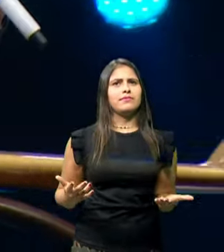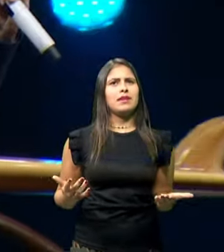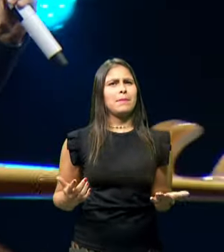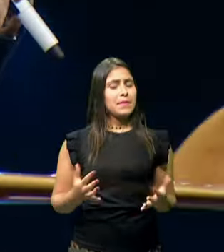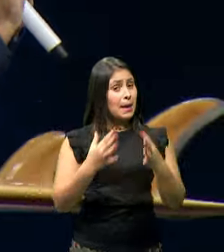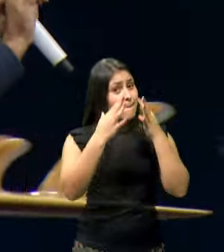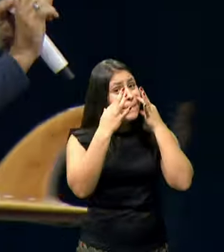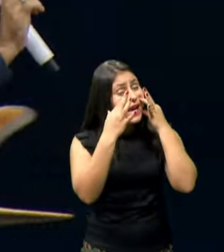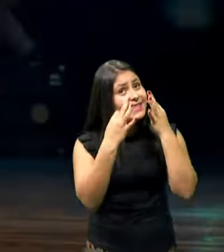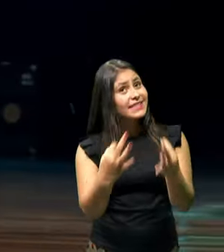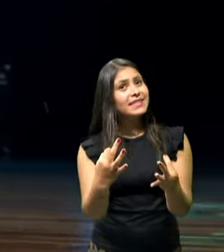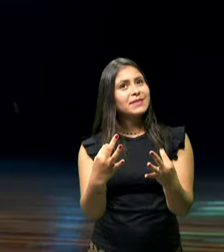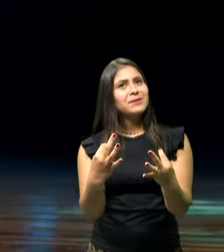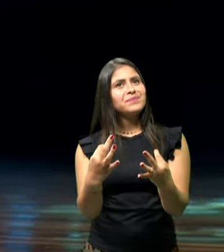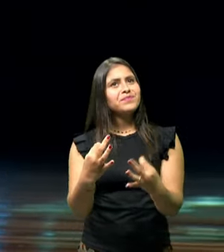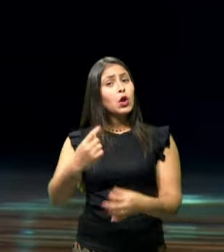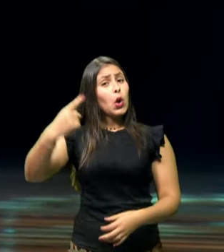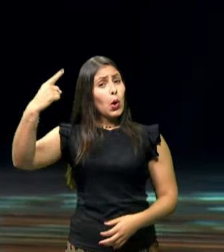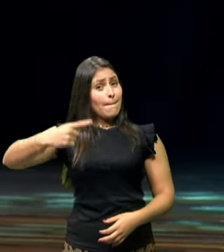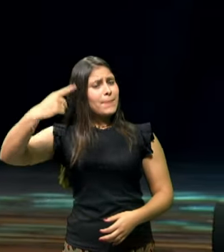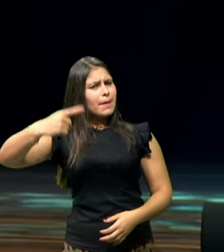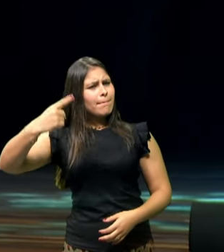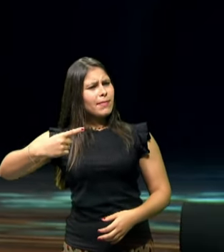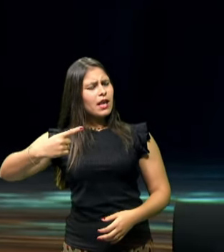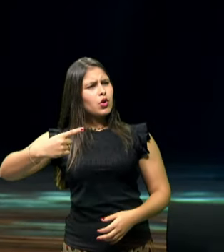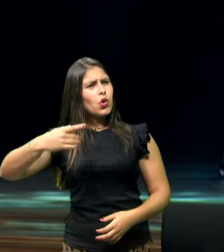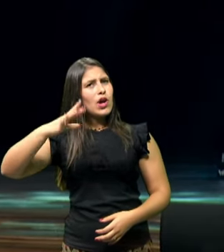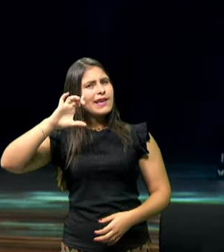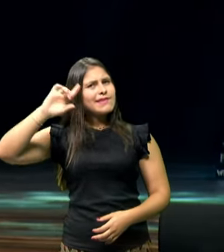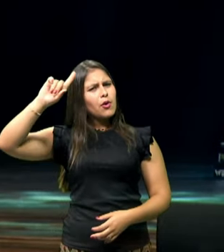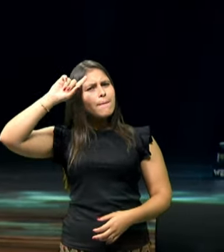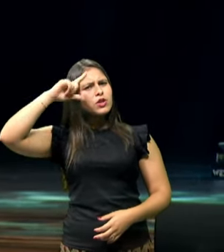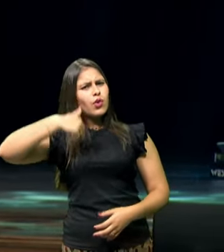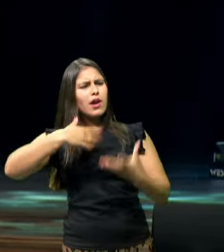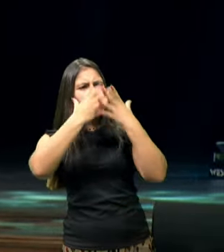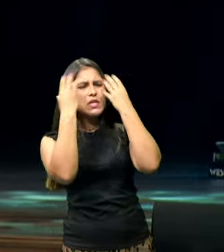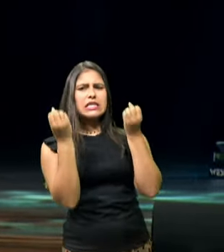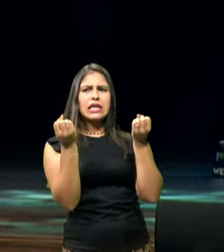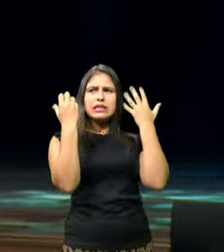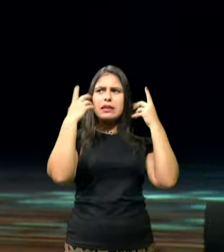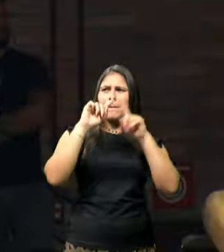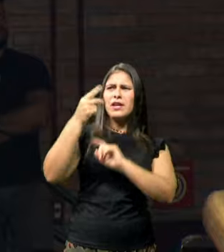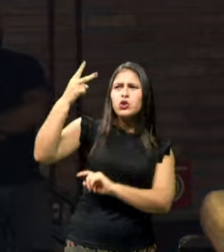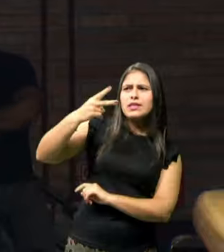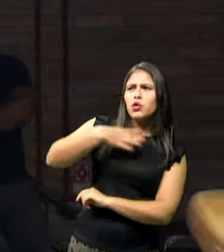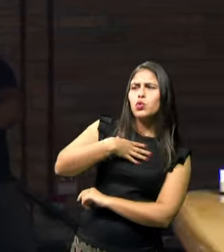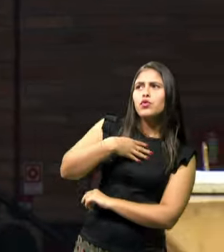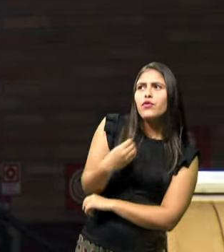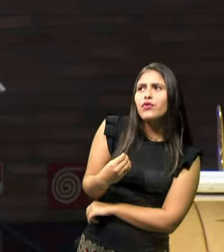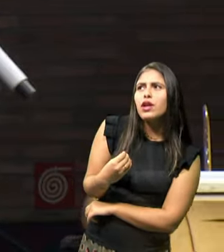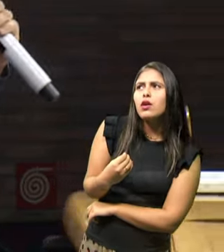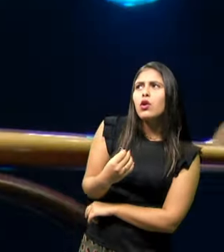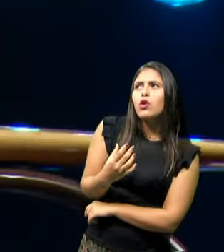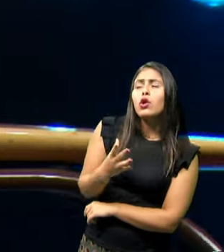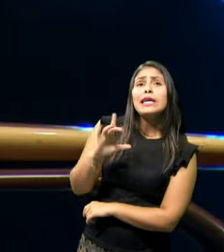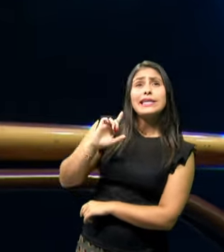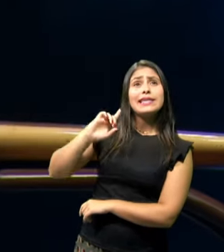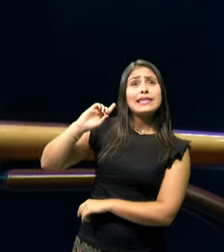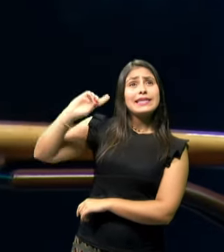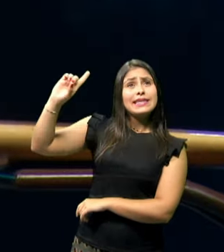presta atenção. Na primeira ele diz que fez o Senhor esquecer, mas na segunda ele está